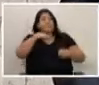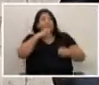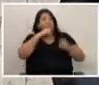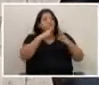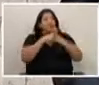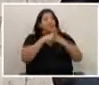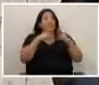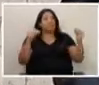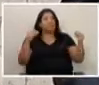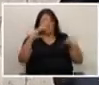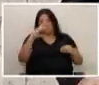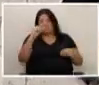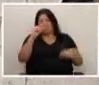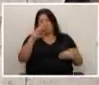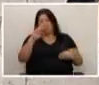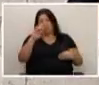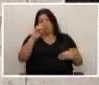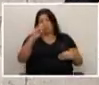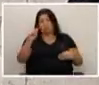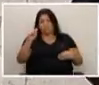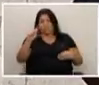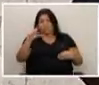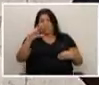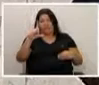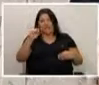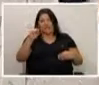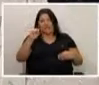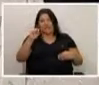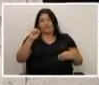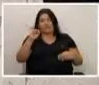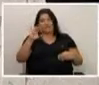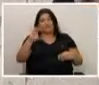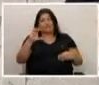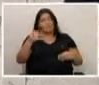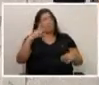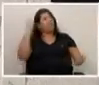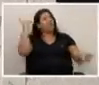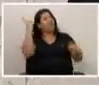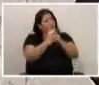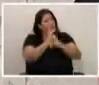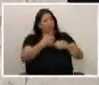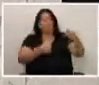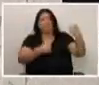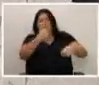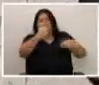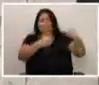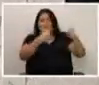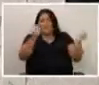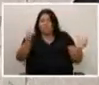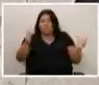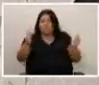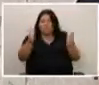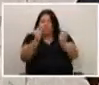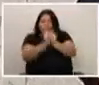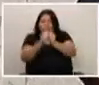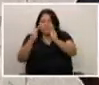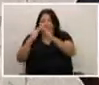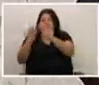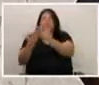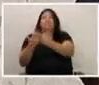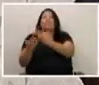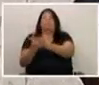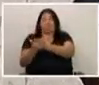um Corsa Classic. E foi averiguado, e por incrível que pareça, esse carro acabou sendo achado ao lado da escola onde o menino